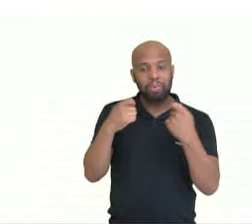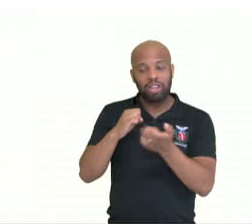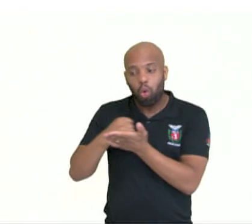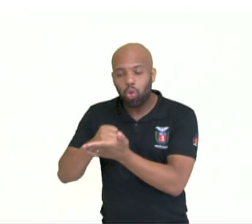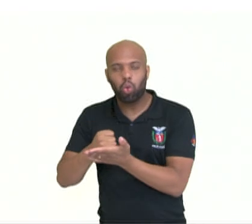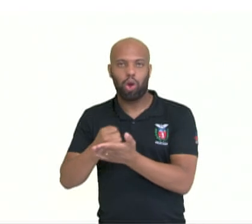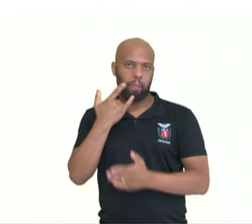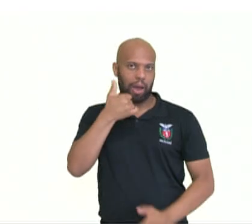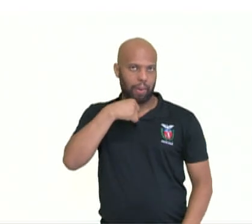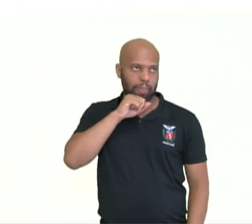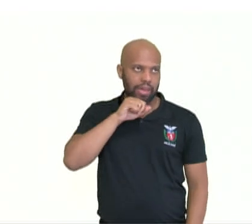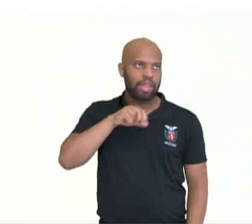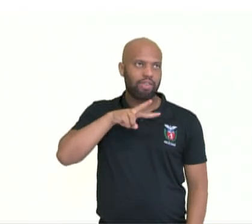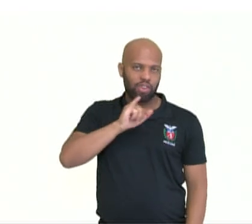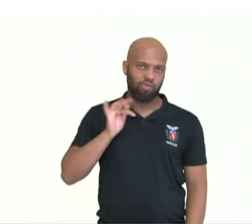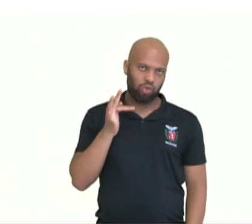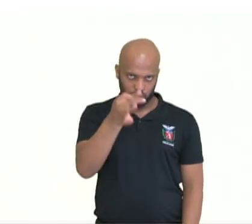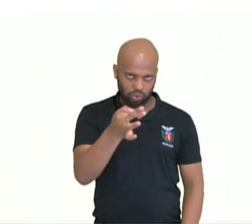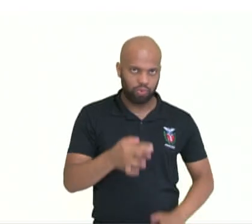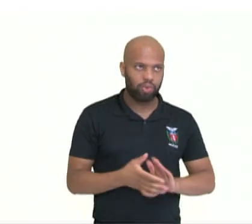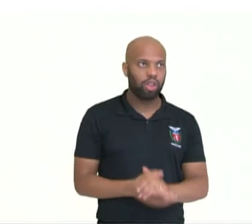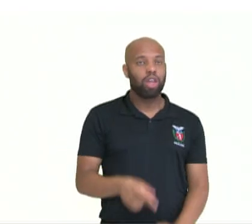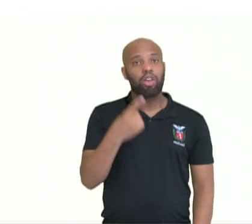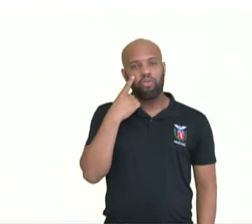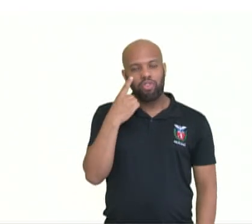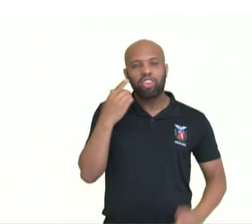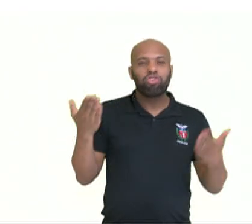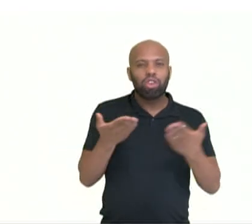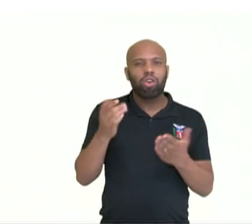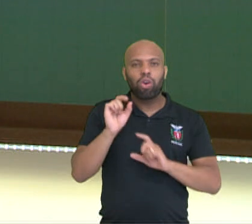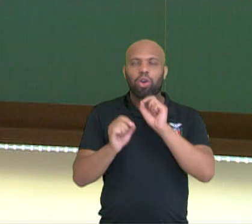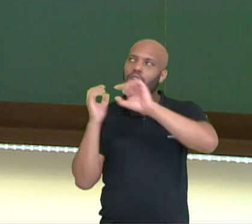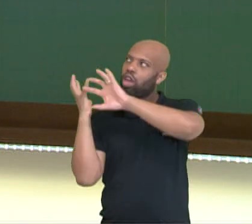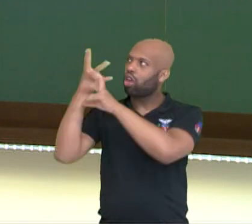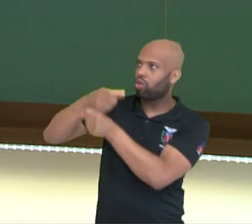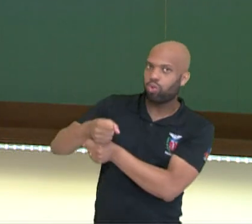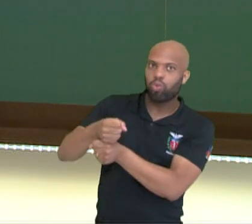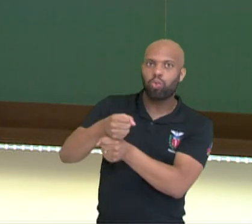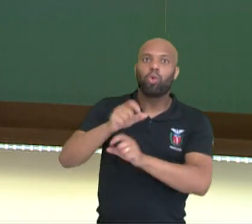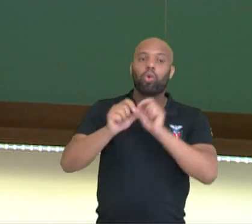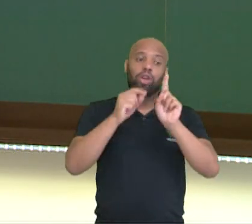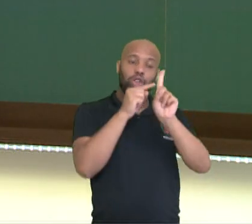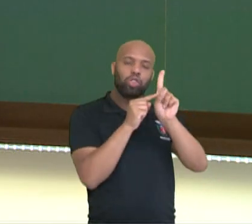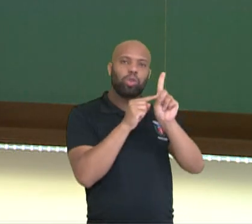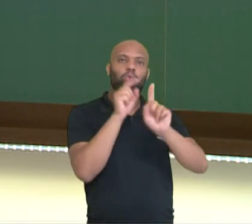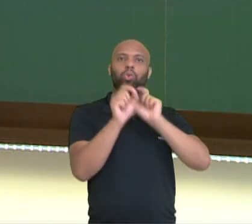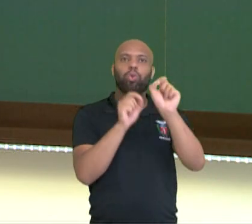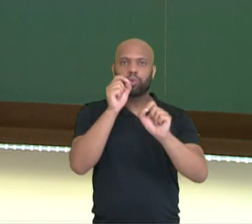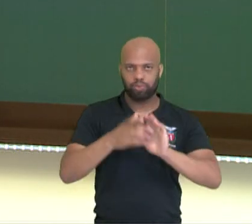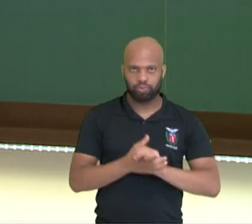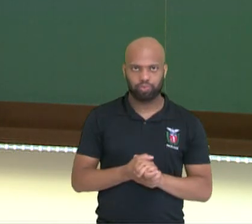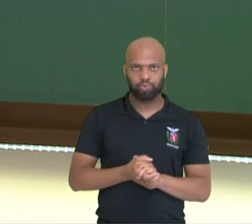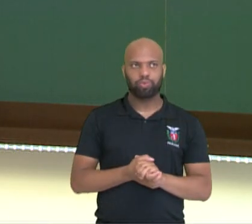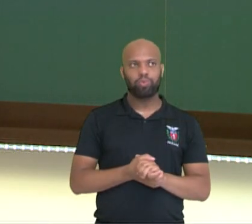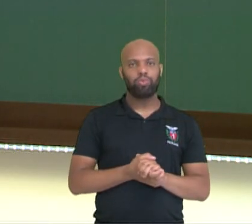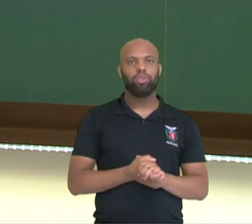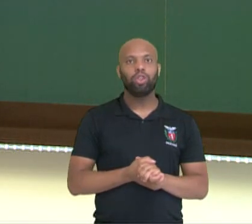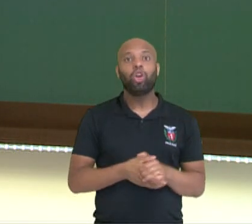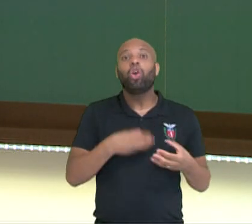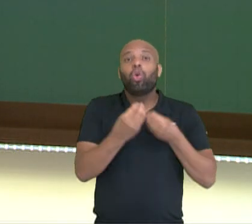uma fluência. O que será que eles gostariam de ver acontecer no final da história? Vou dar um exemplo